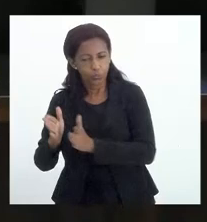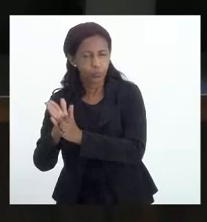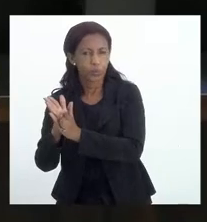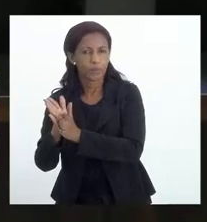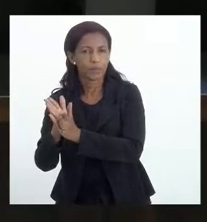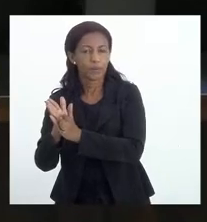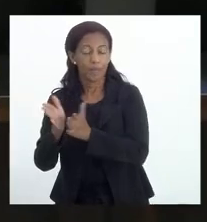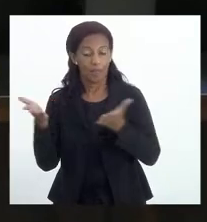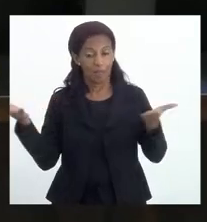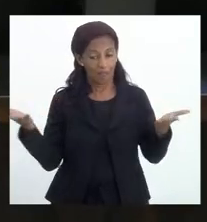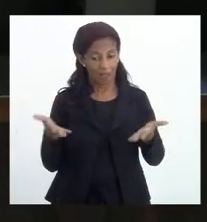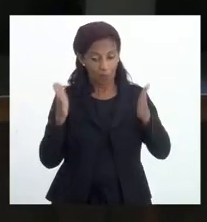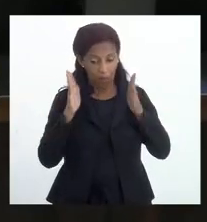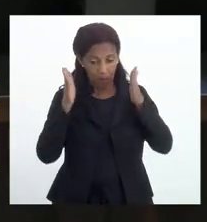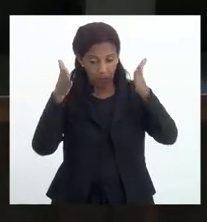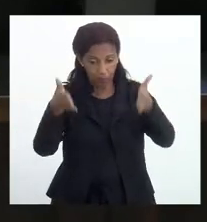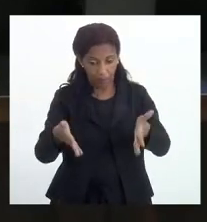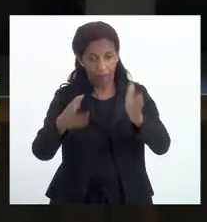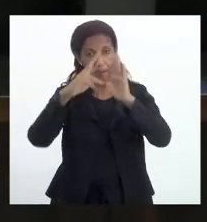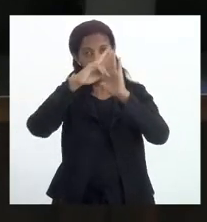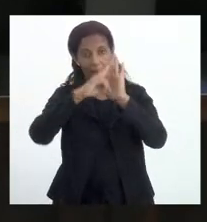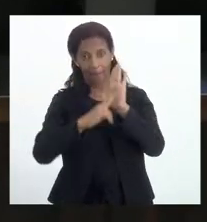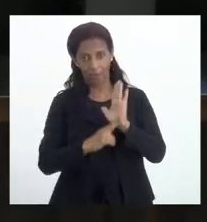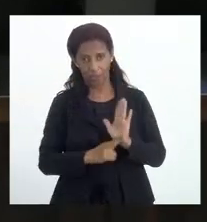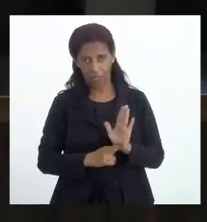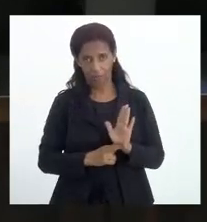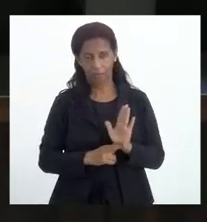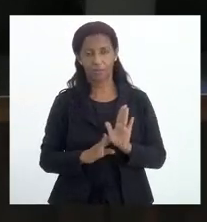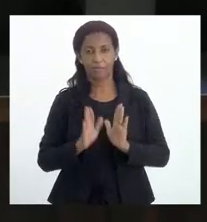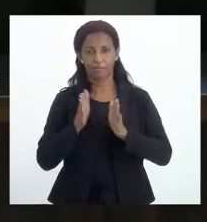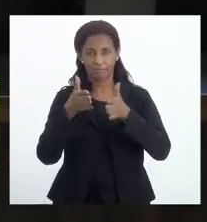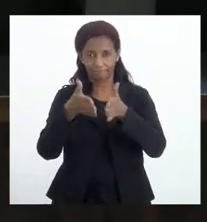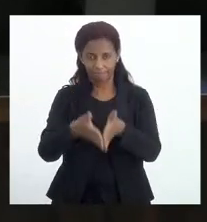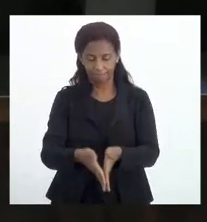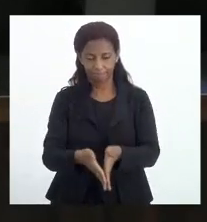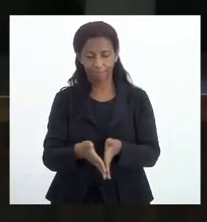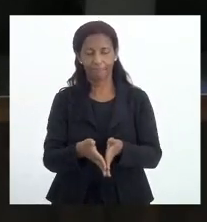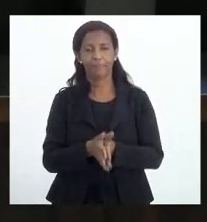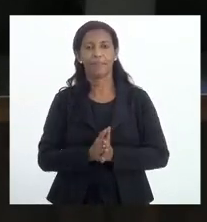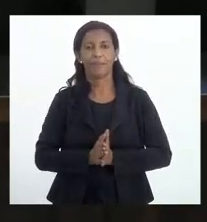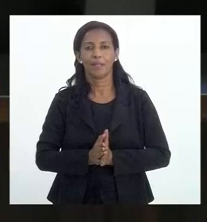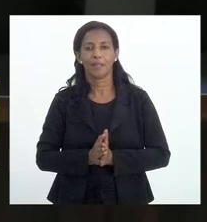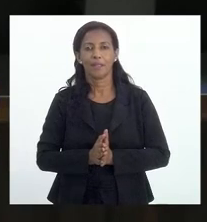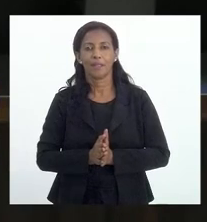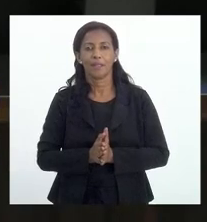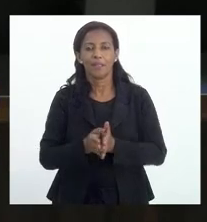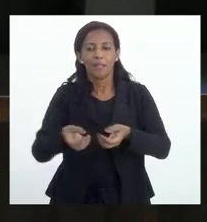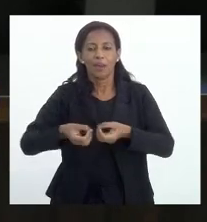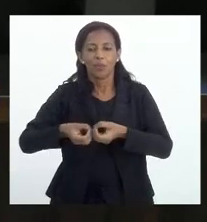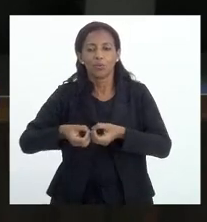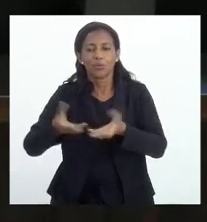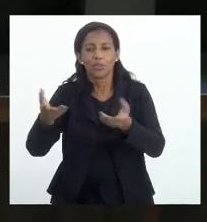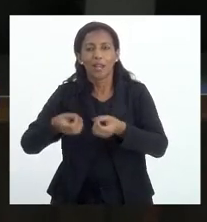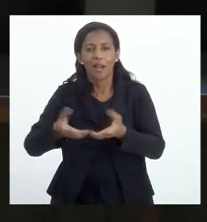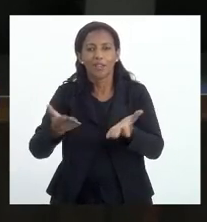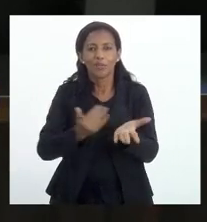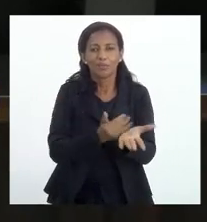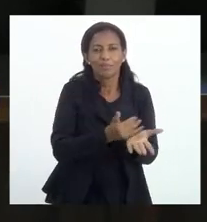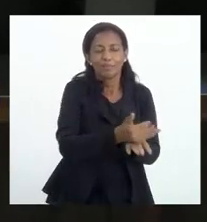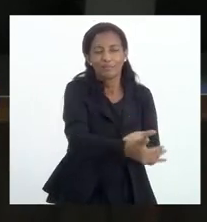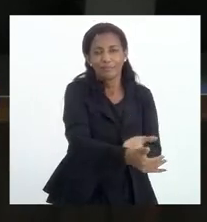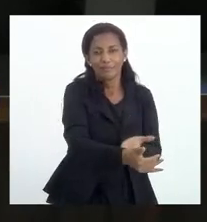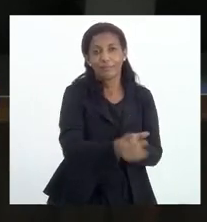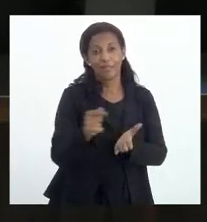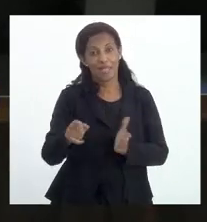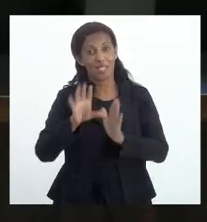Agora, as regras que vão ser aplicadas, que é em relação à despesa primária, né? Então,